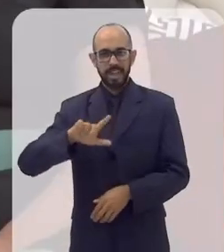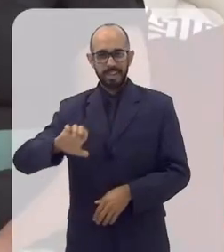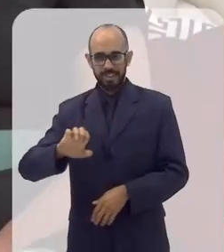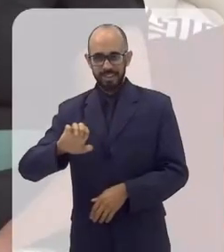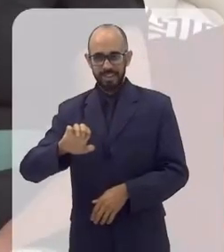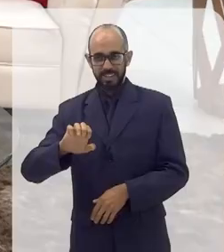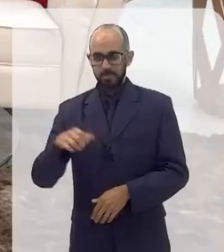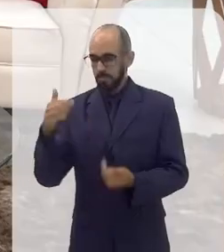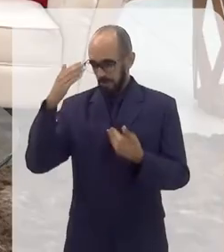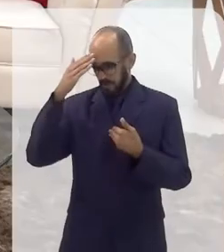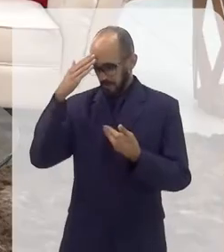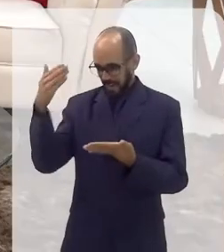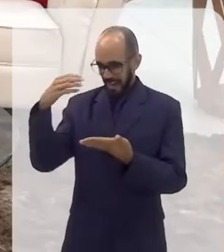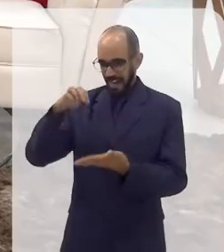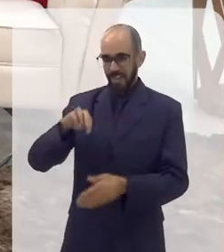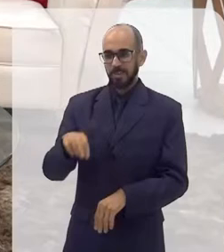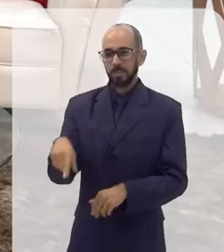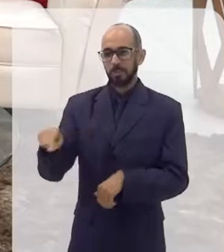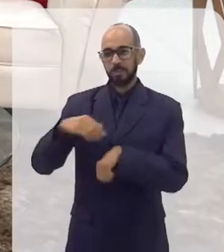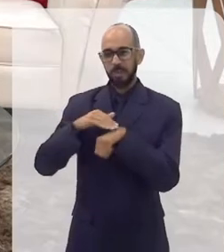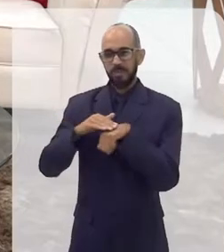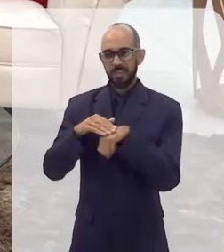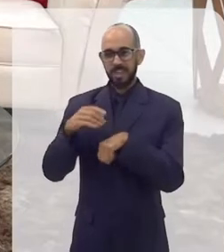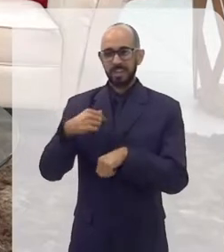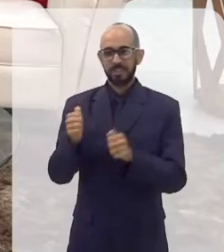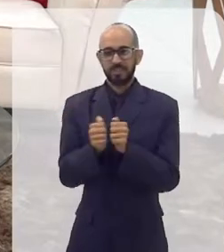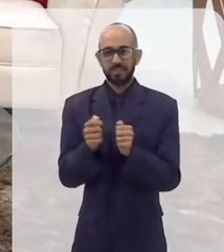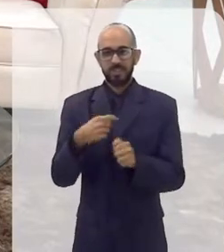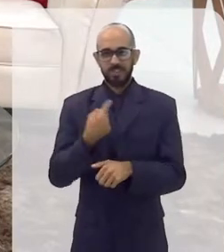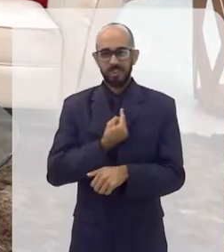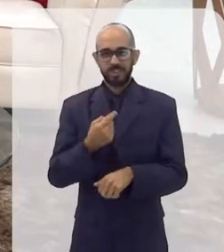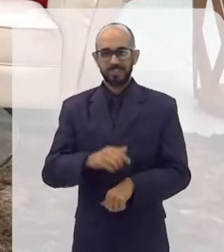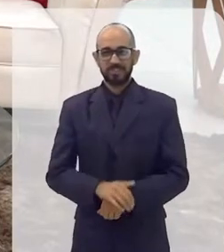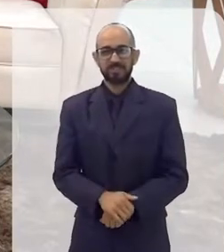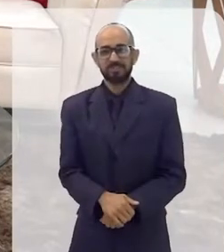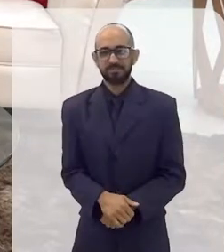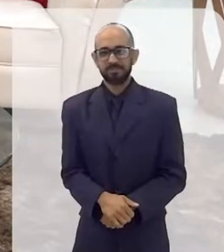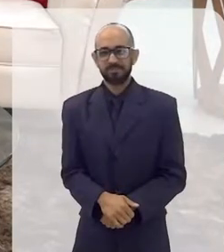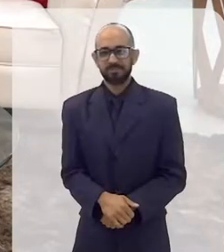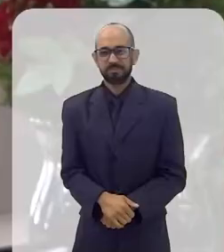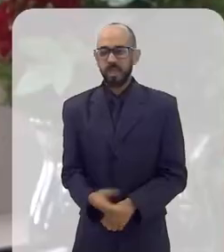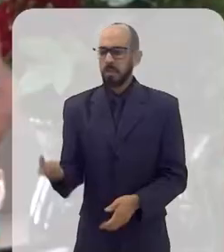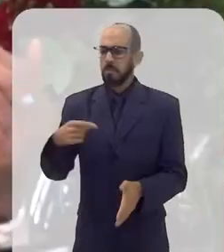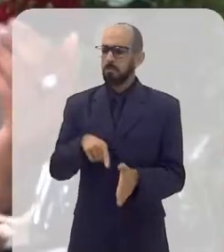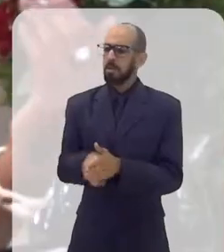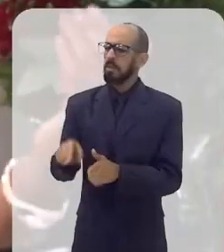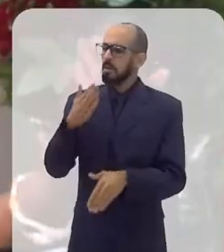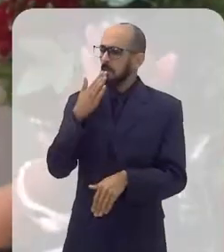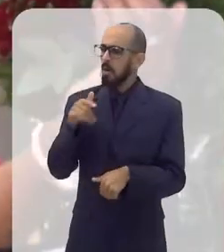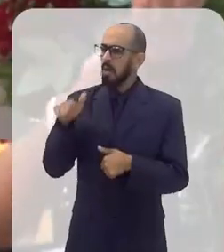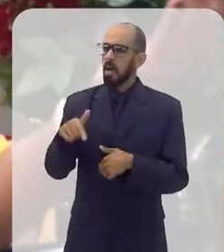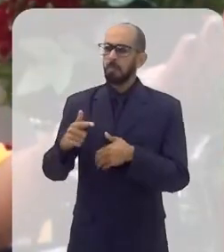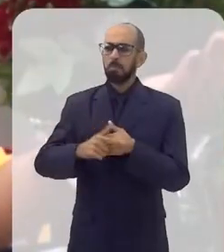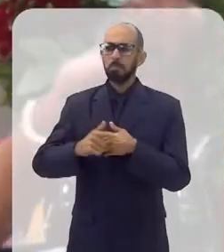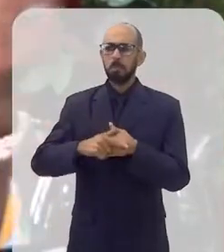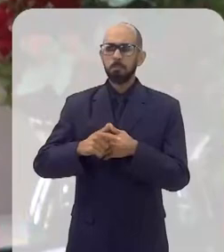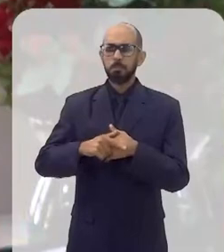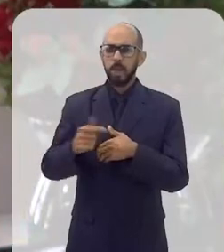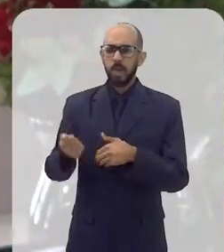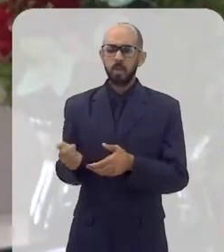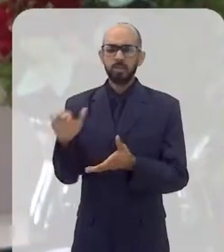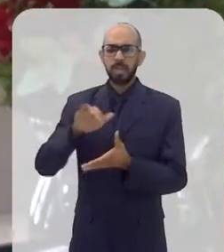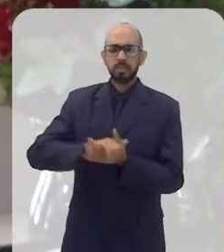Michele. Obrigada, Michele, por conversar conosco. Muito feliz de estar aqui. Qual é o papel